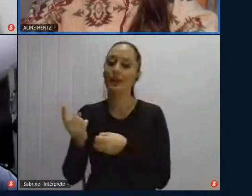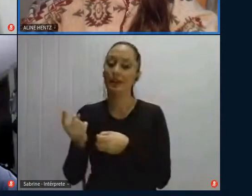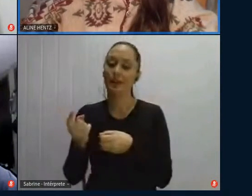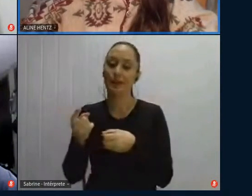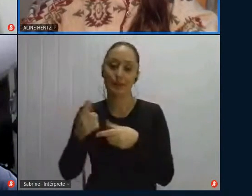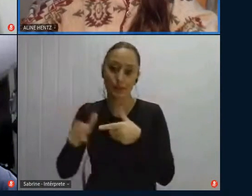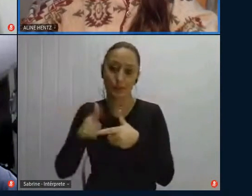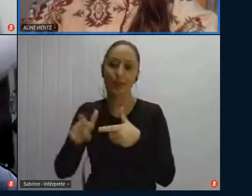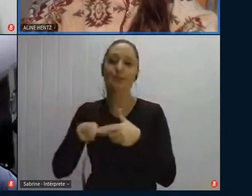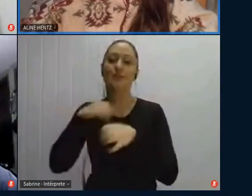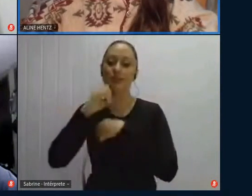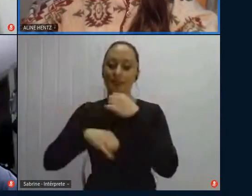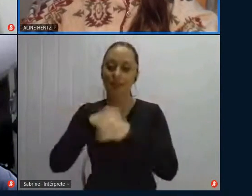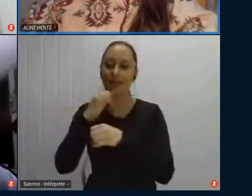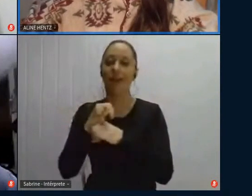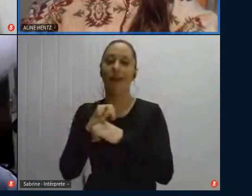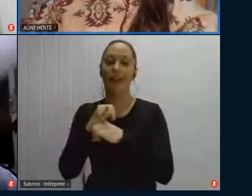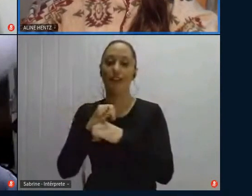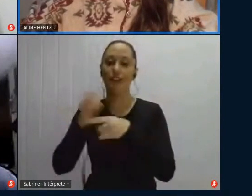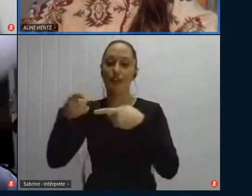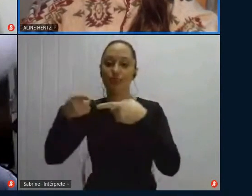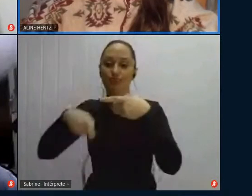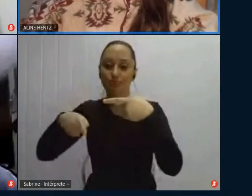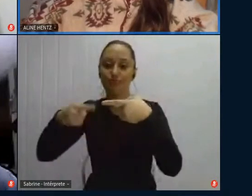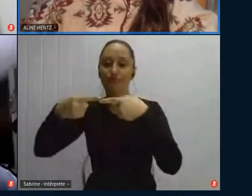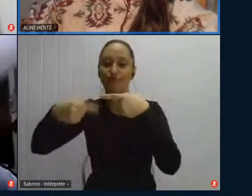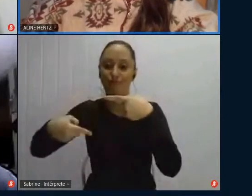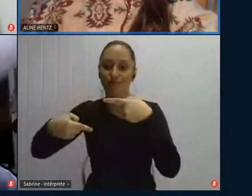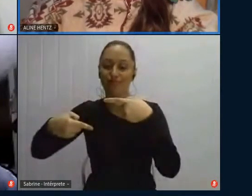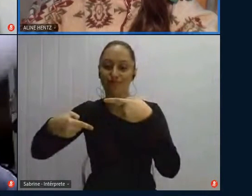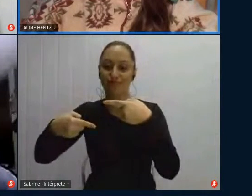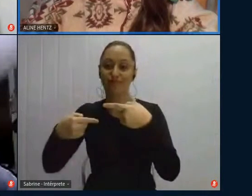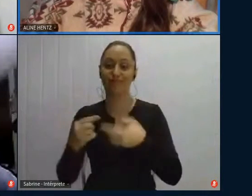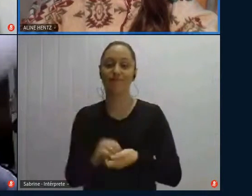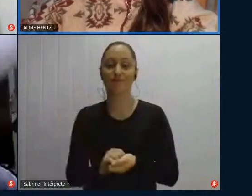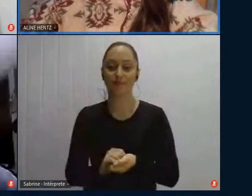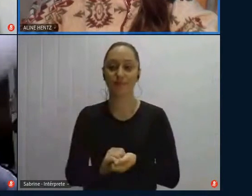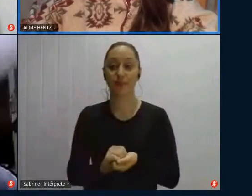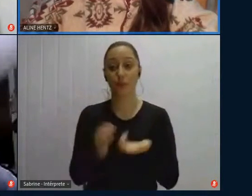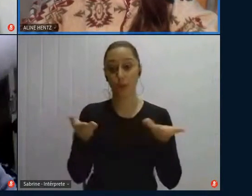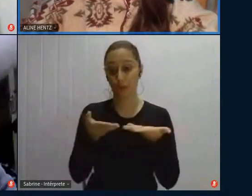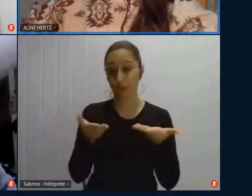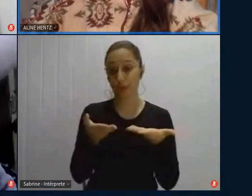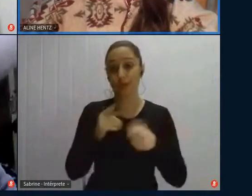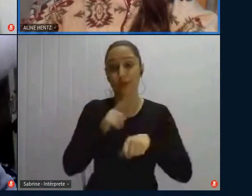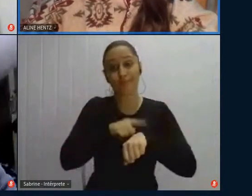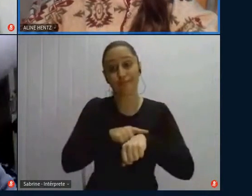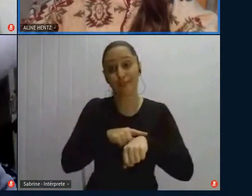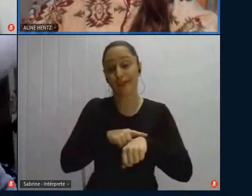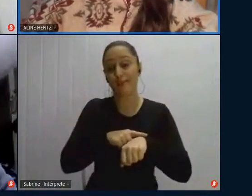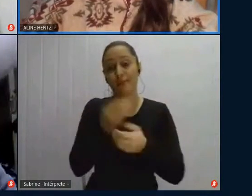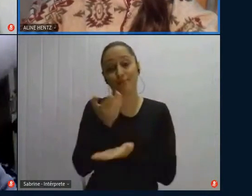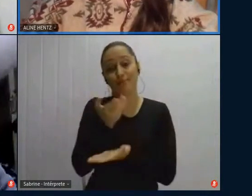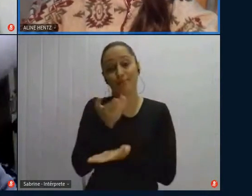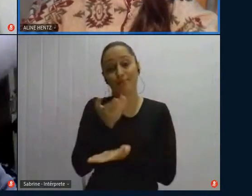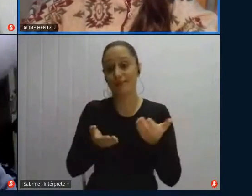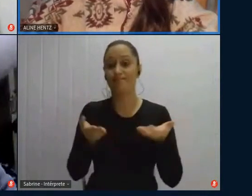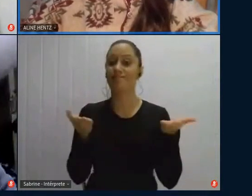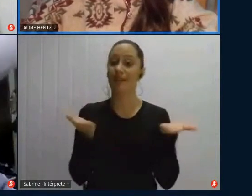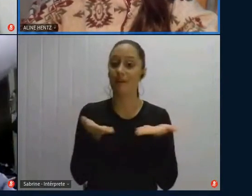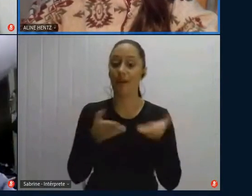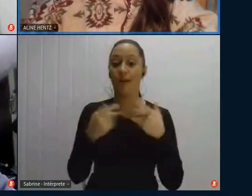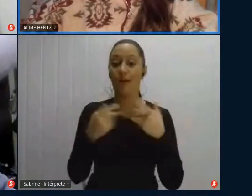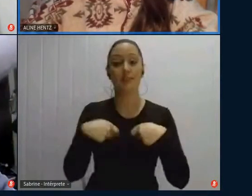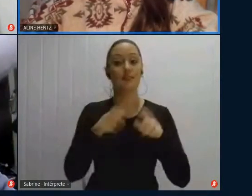à nossa conexão, a gente acabou perdendo algum tempo, infelizmente, hoje. Nós temos que ir encerrando agora já.